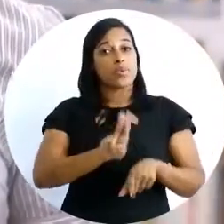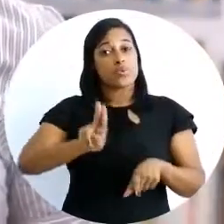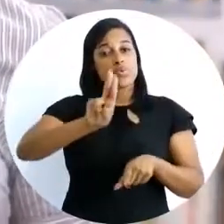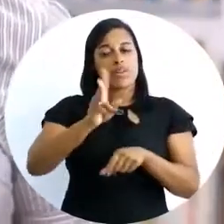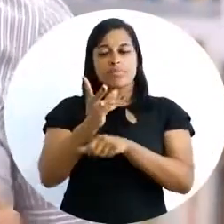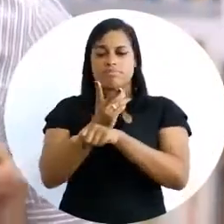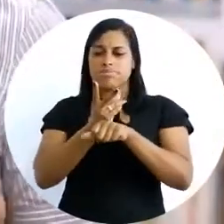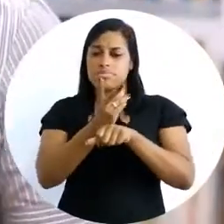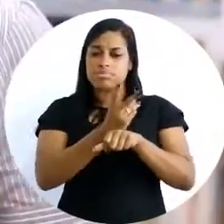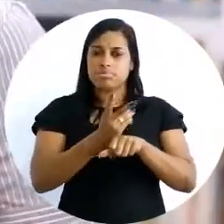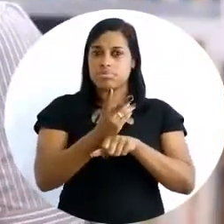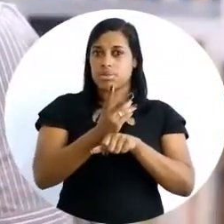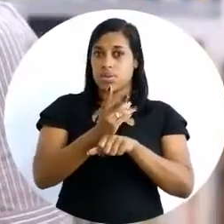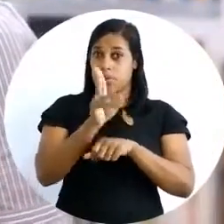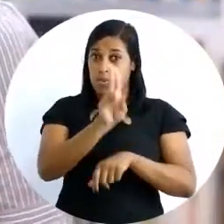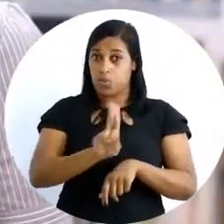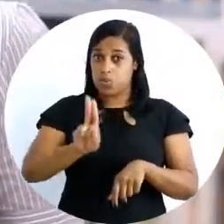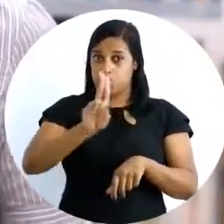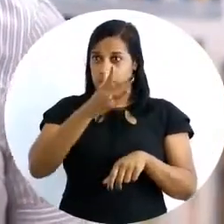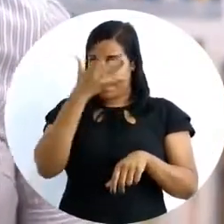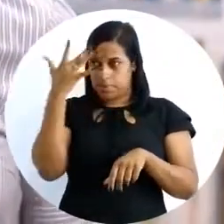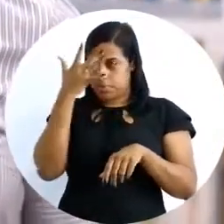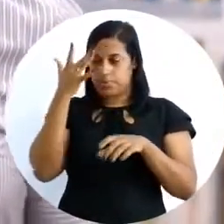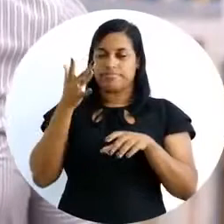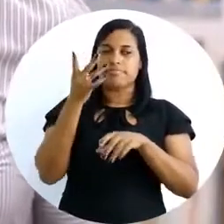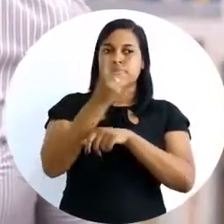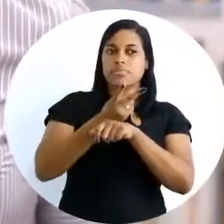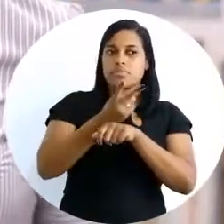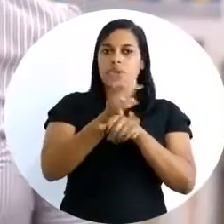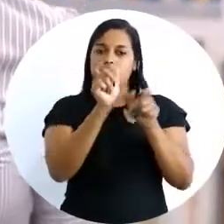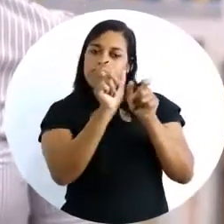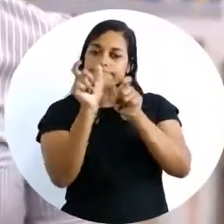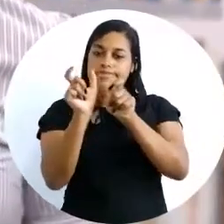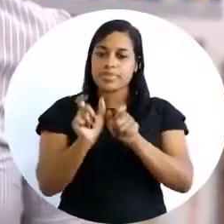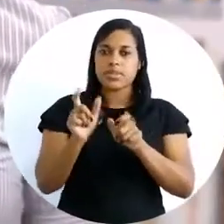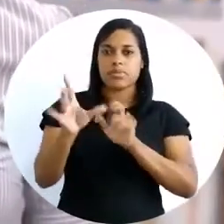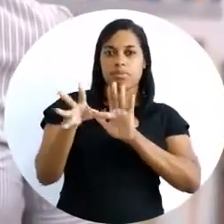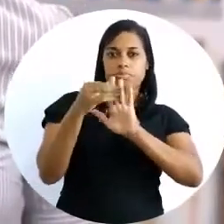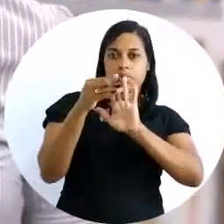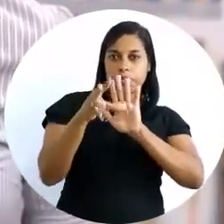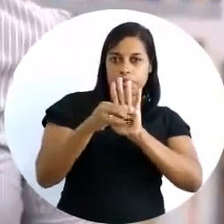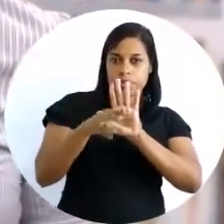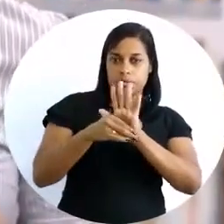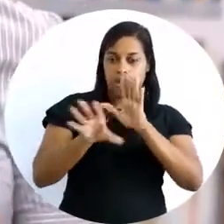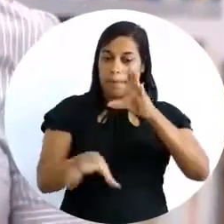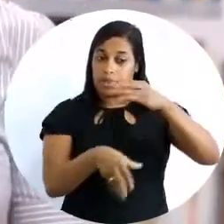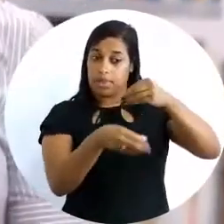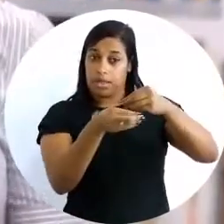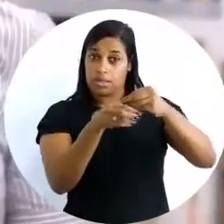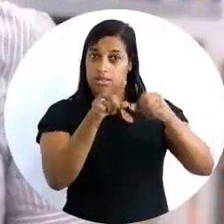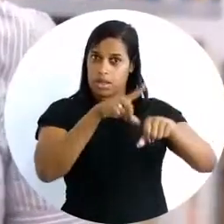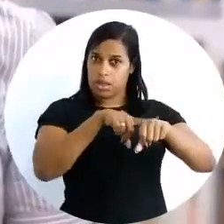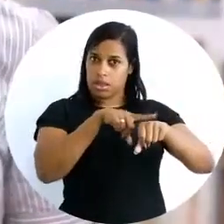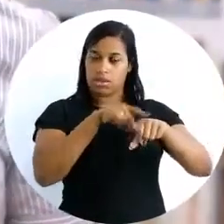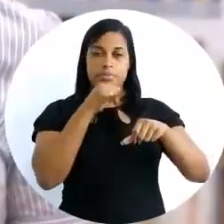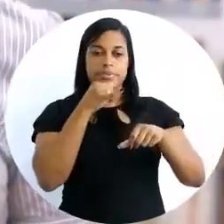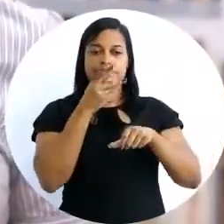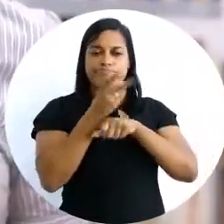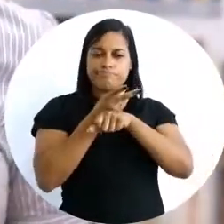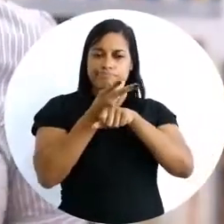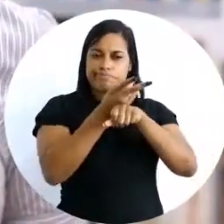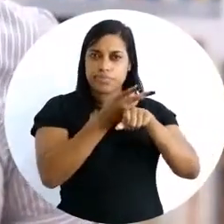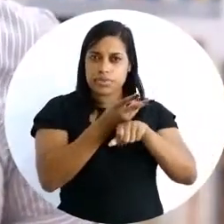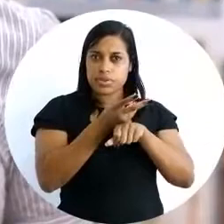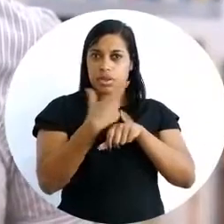fazer a busca. Quando o usuário combina os termos que nós colocamos para indexar na hora que ele vai fazer a busca, ou seja,